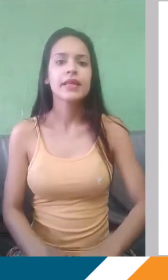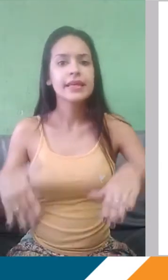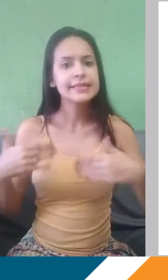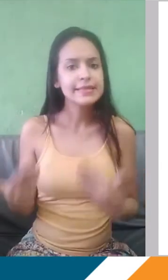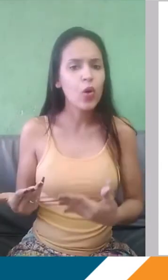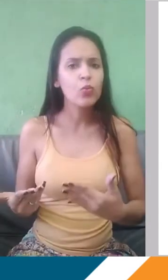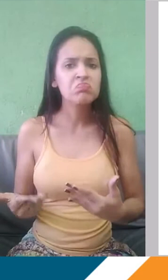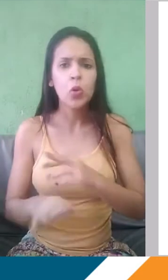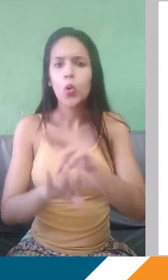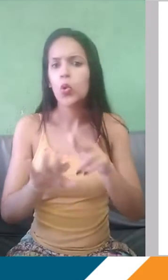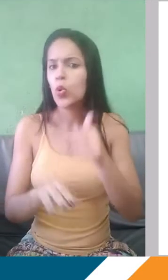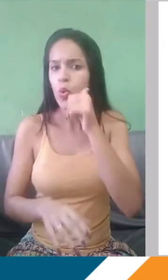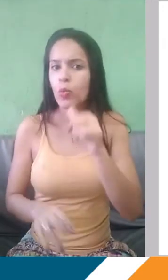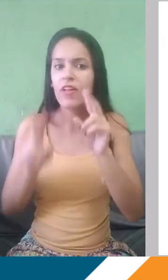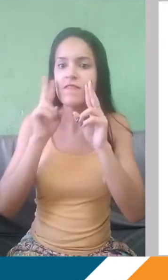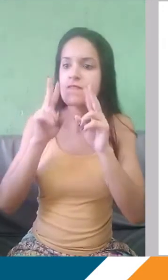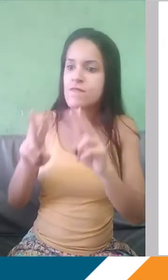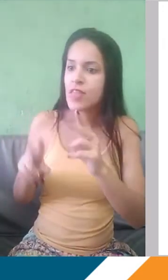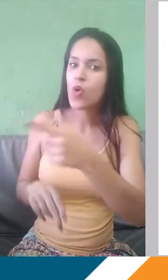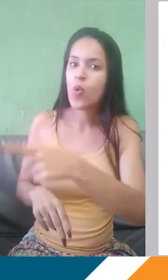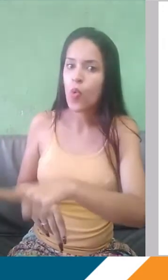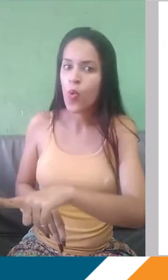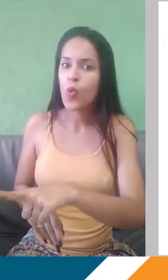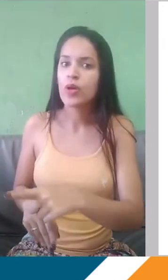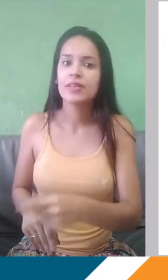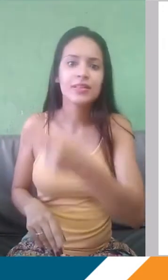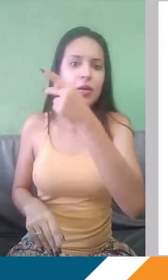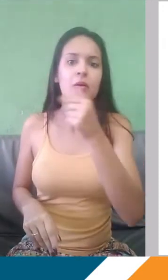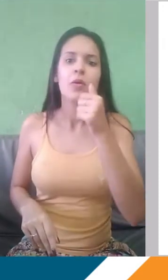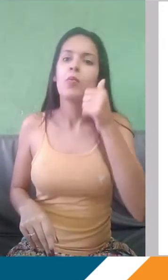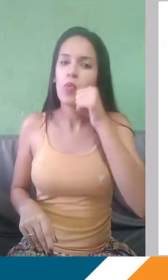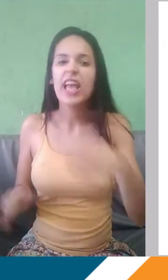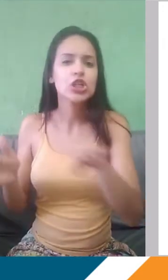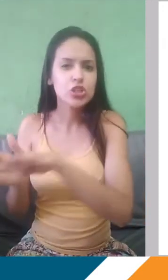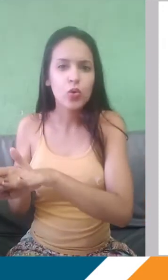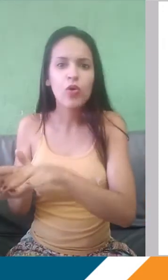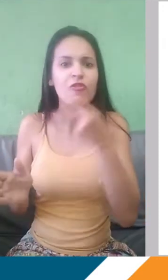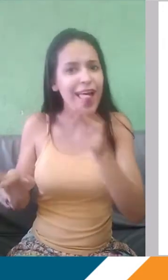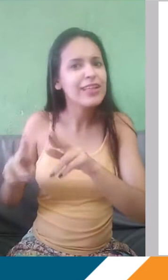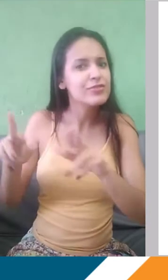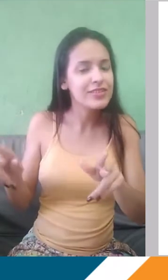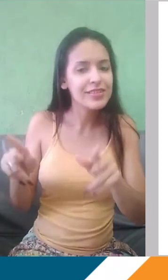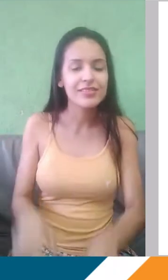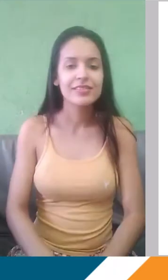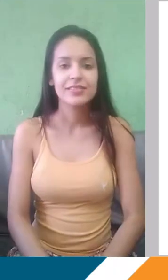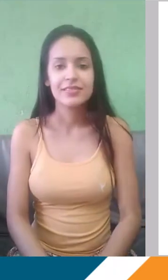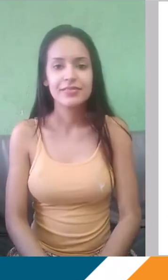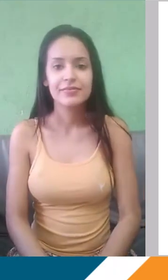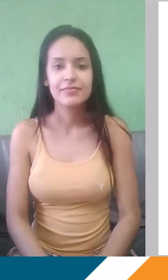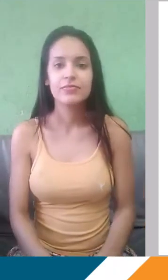observam impressionadas os modos políticos de conversar da visitante. Na parte final do